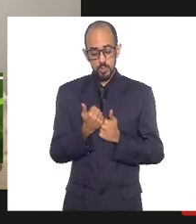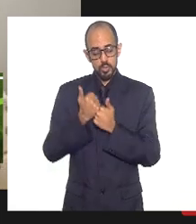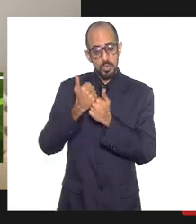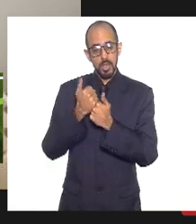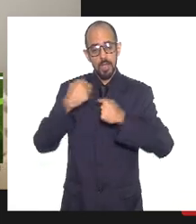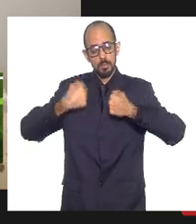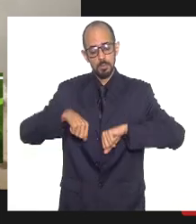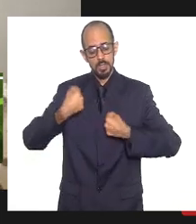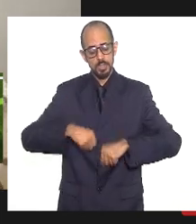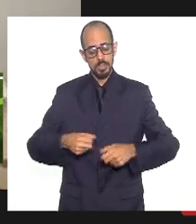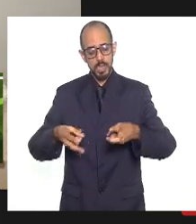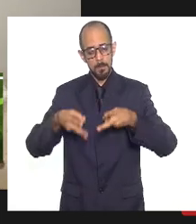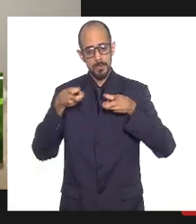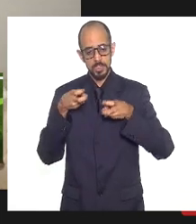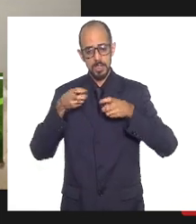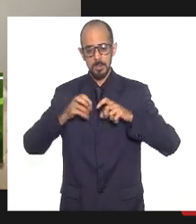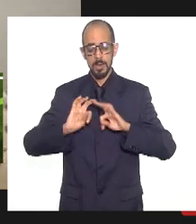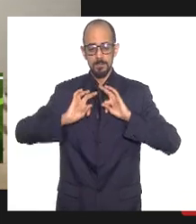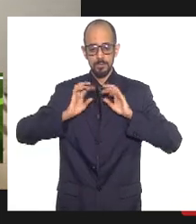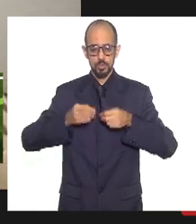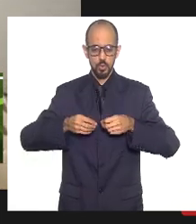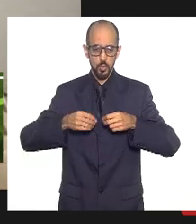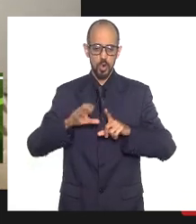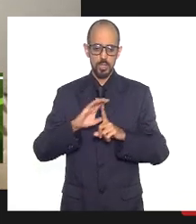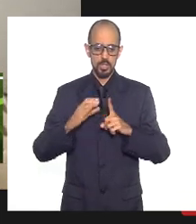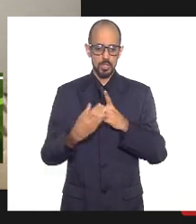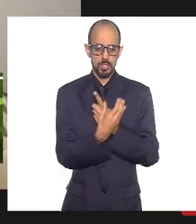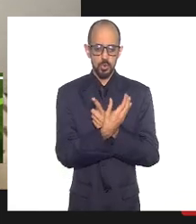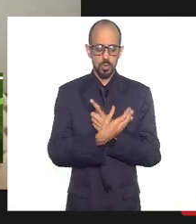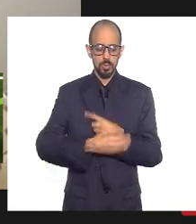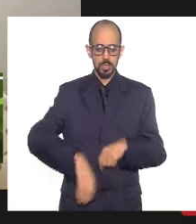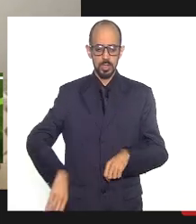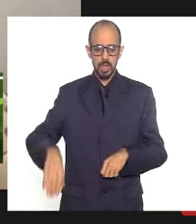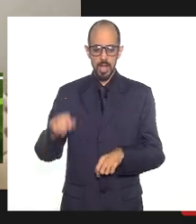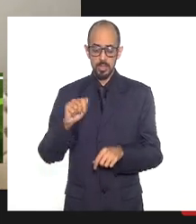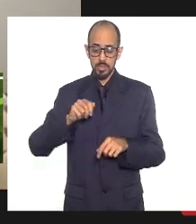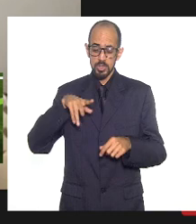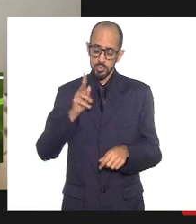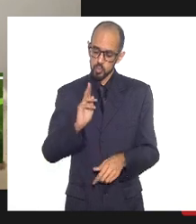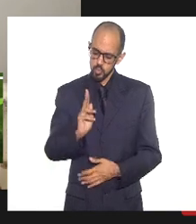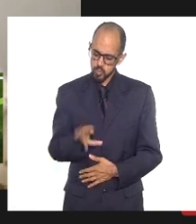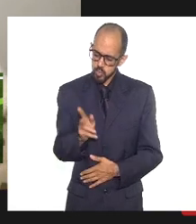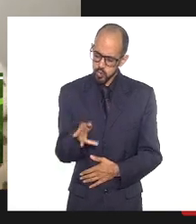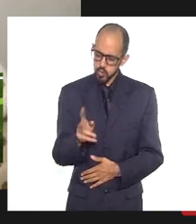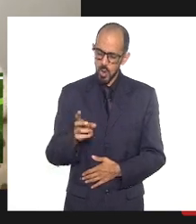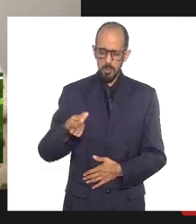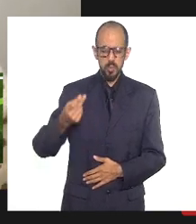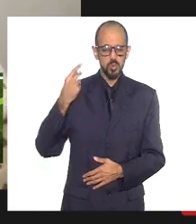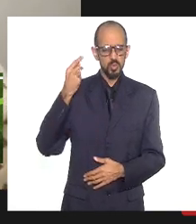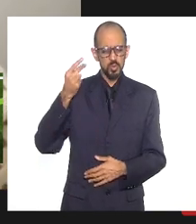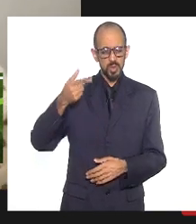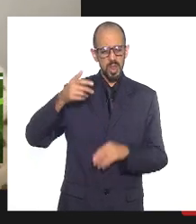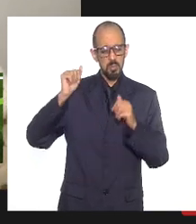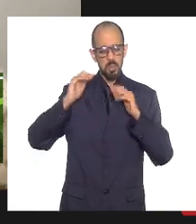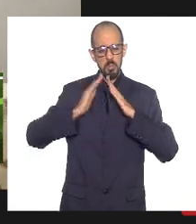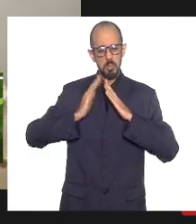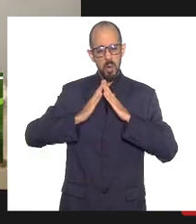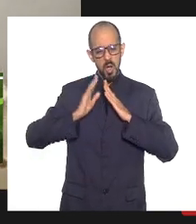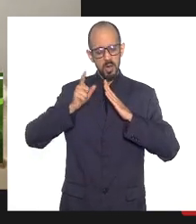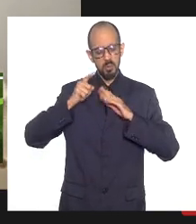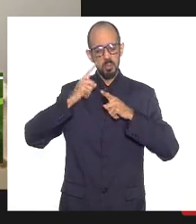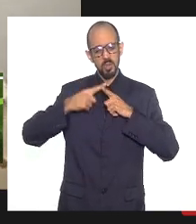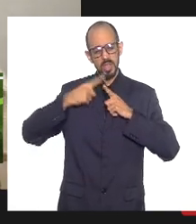em consideração essas comunidades tradicionais, justamente porque já padecem de